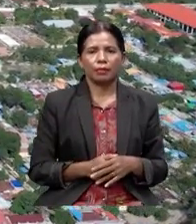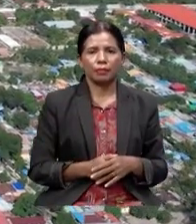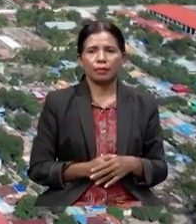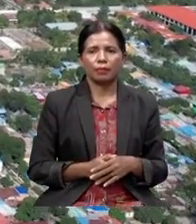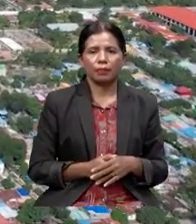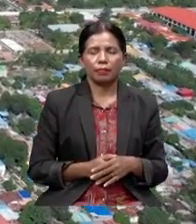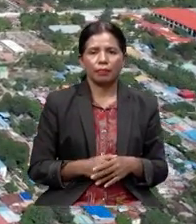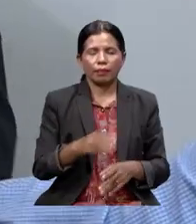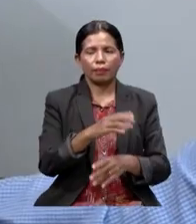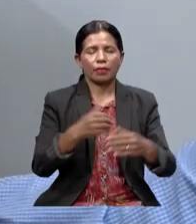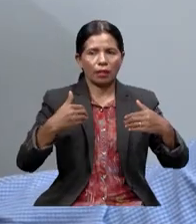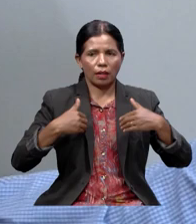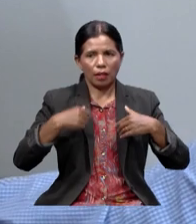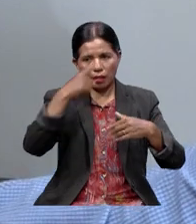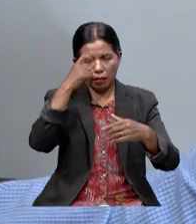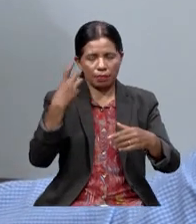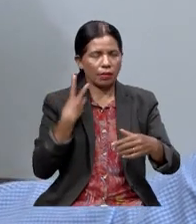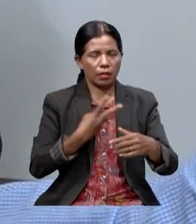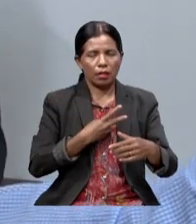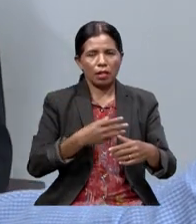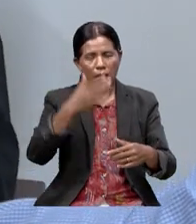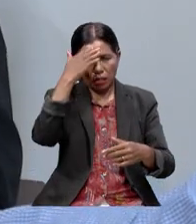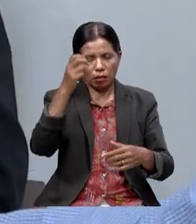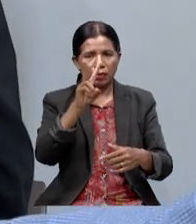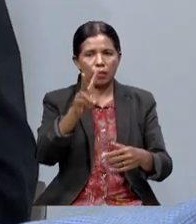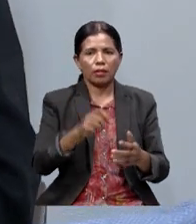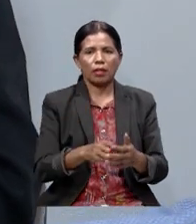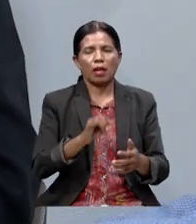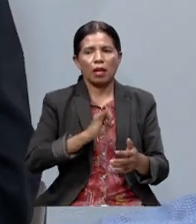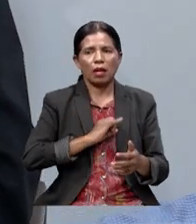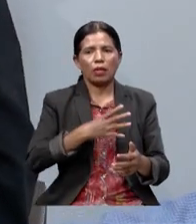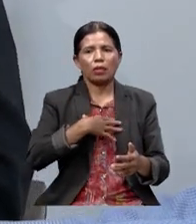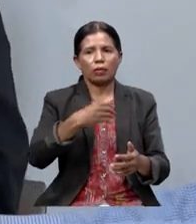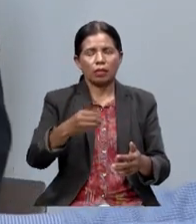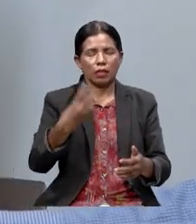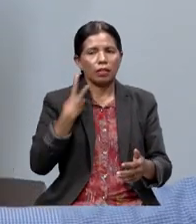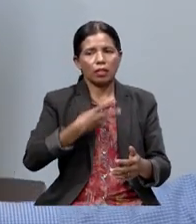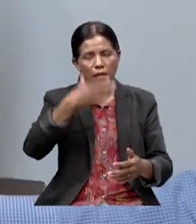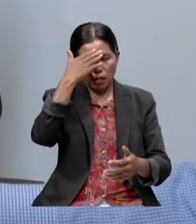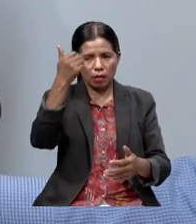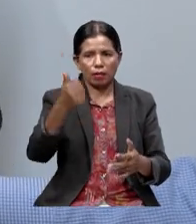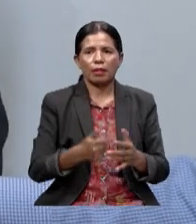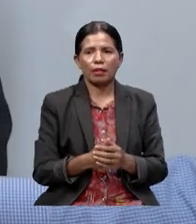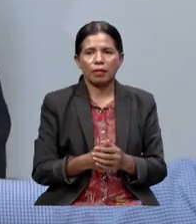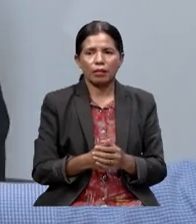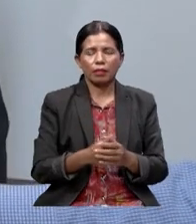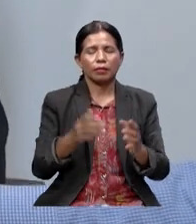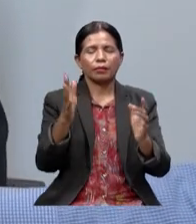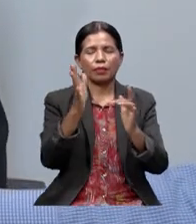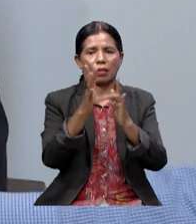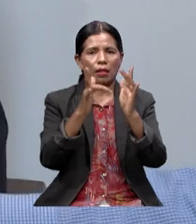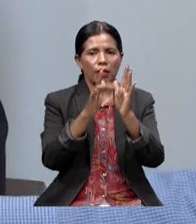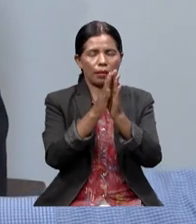Dekadensi moral ne acontece dala barata i talo botrua a i ne hau posta i talo a dia Sagrada Escritura,